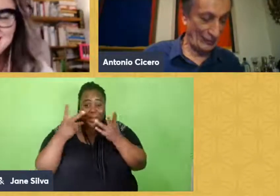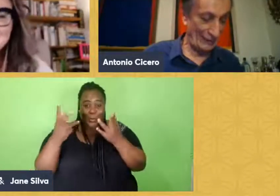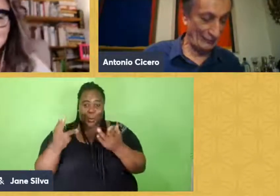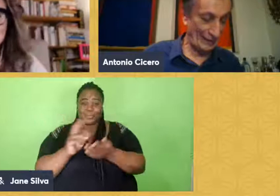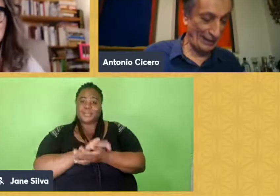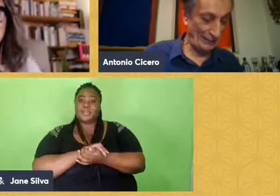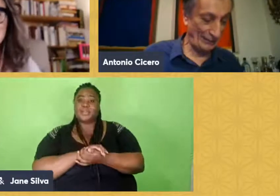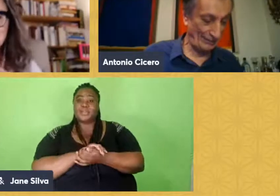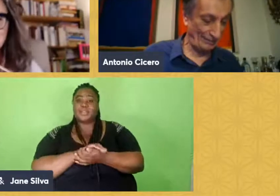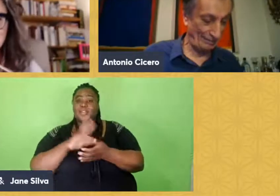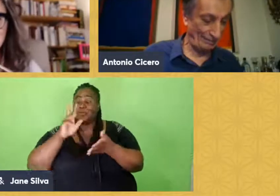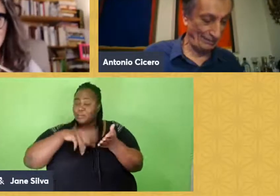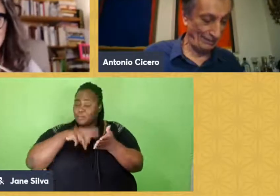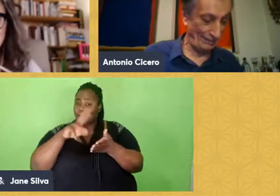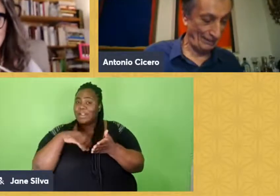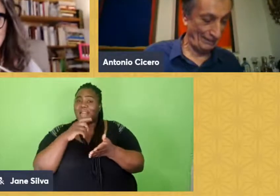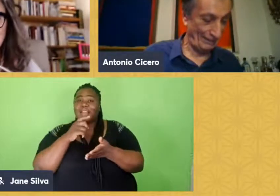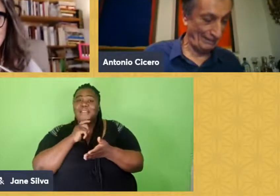Então, vou ler Inverno?